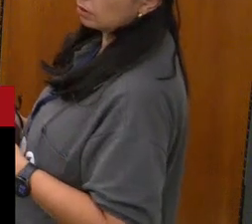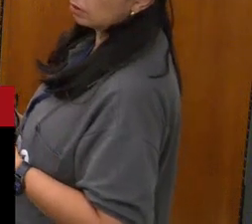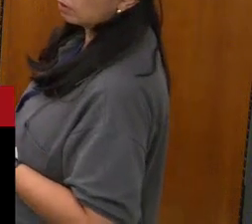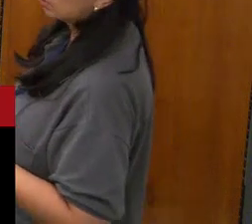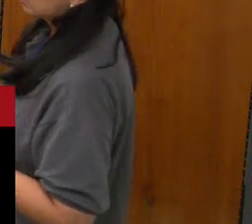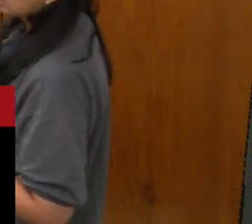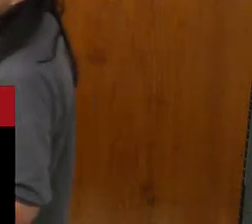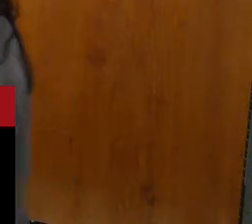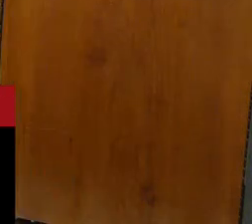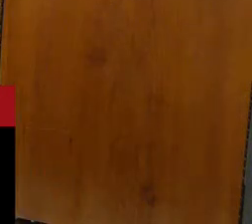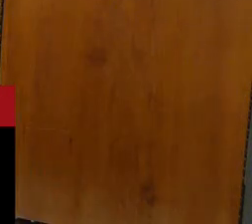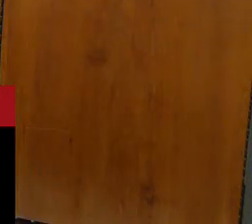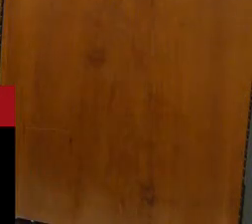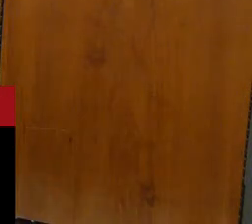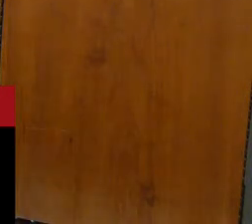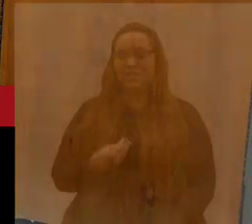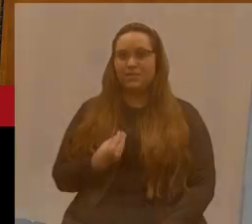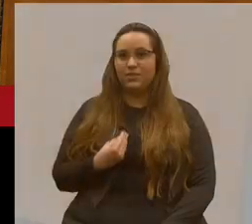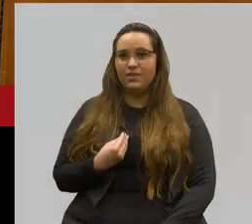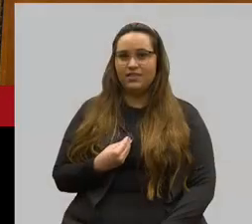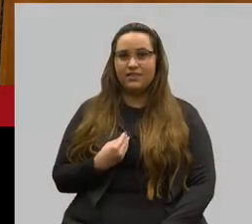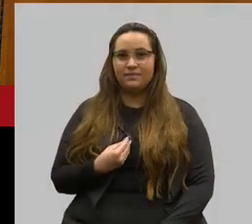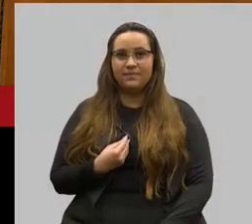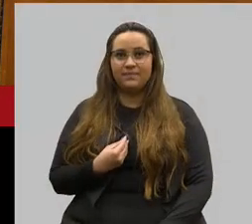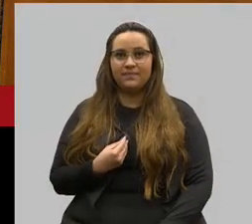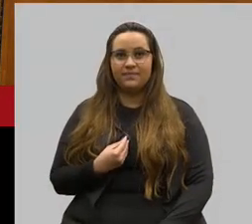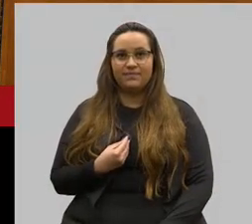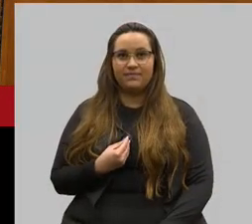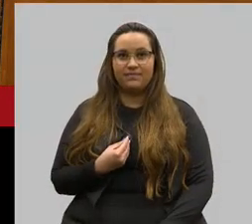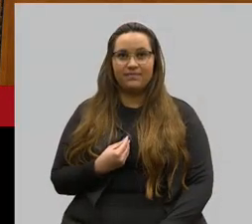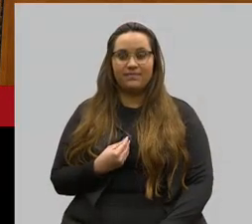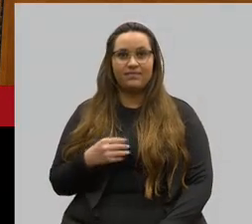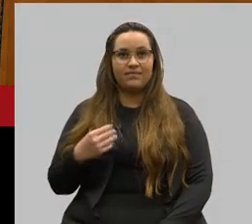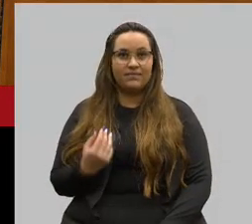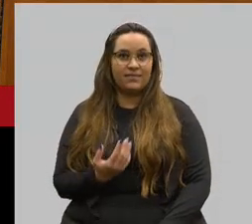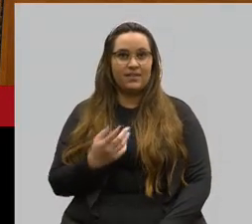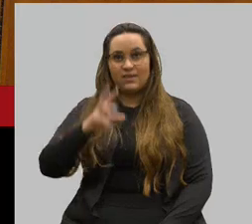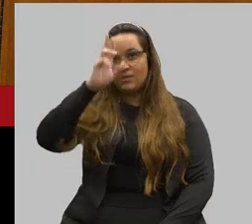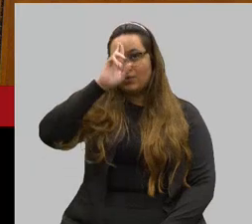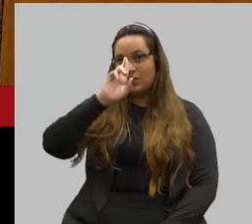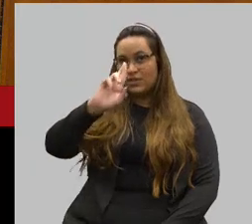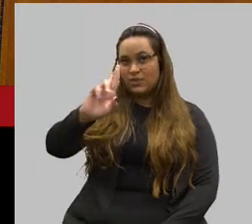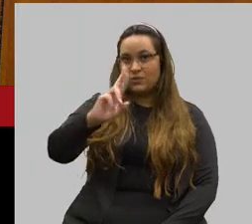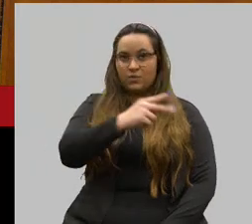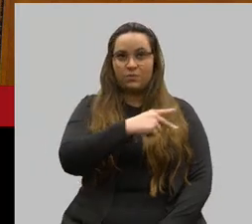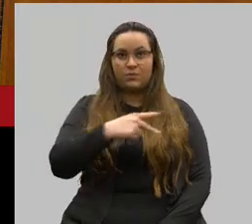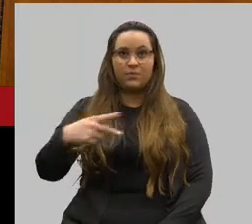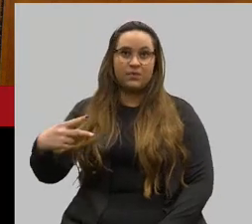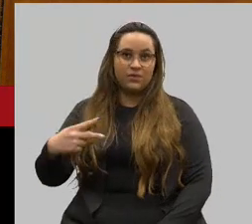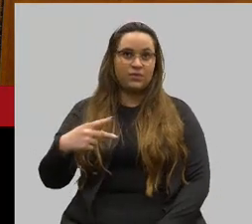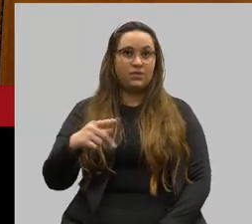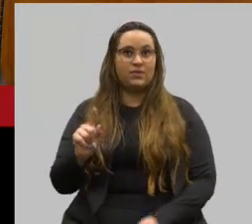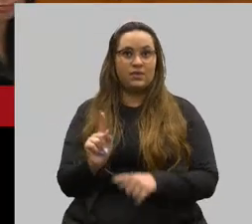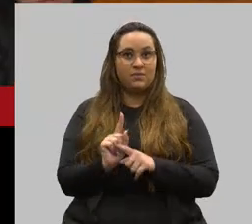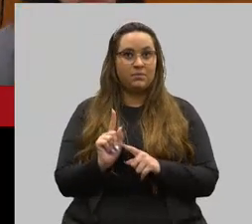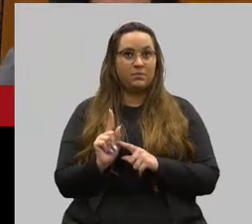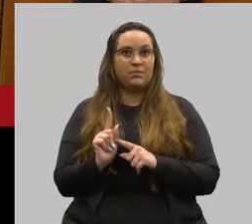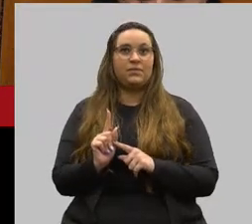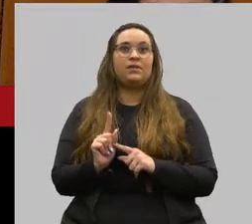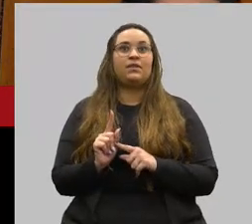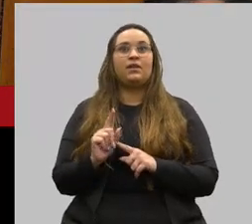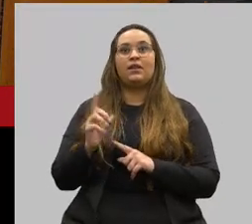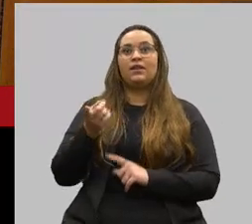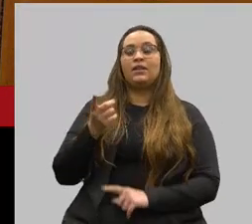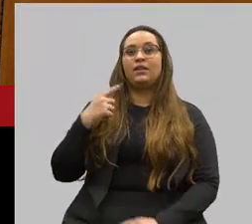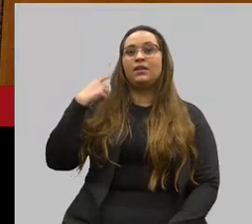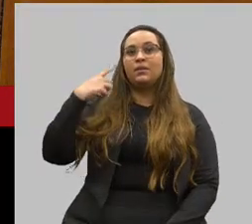presidência agradece a presença do Luci colega Deputado Tito Torres presidente da Comissão de Meio Ambiente dessa casa da deputada